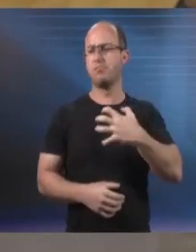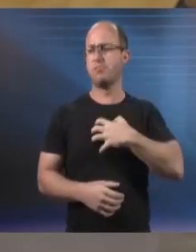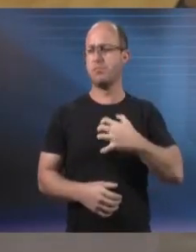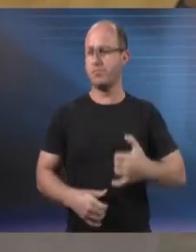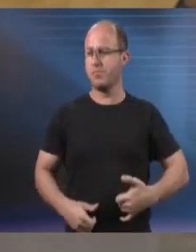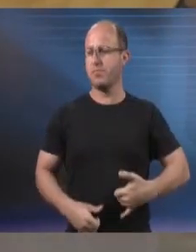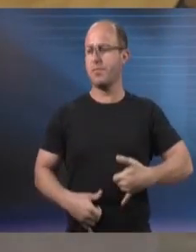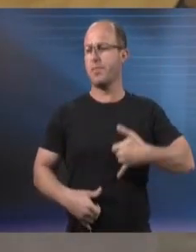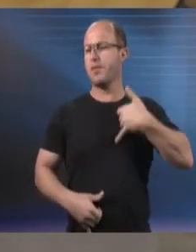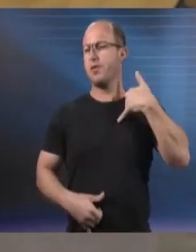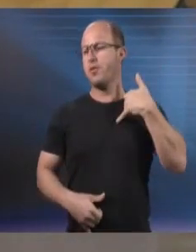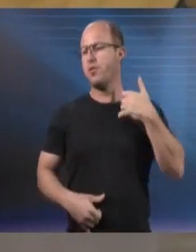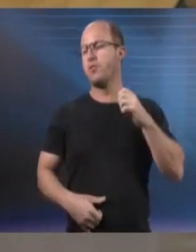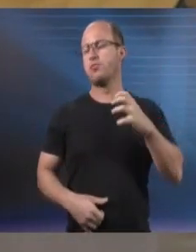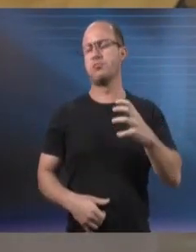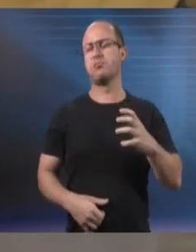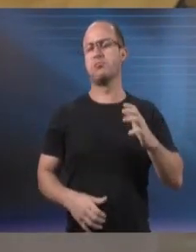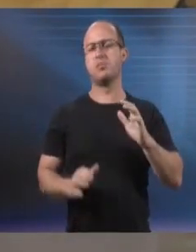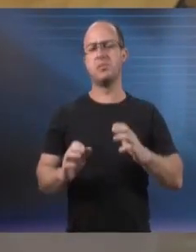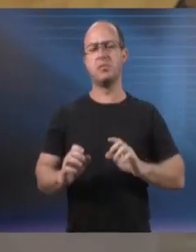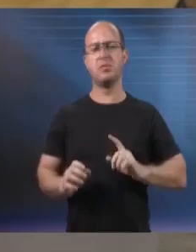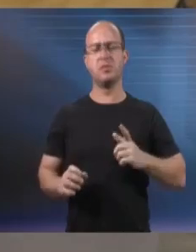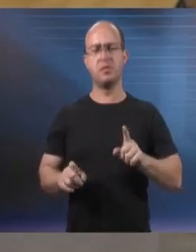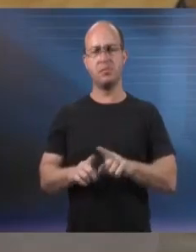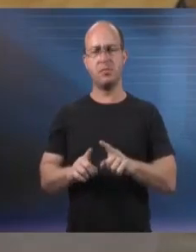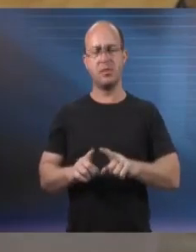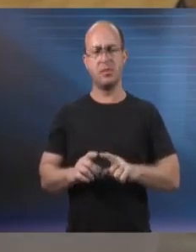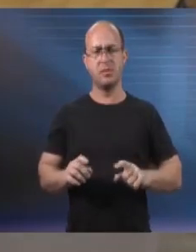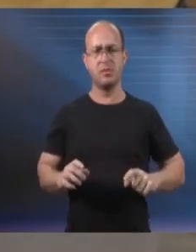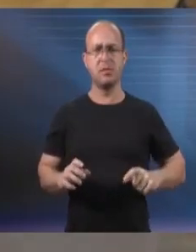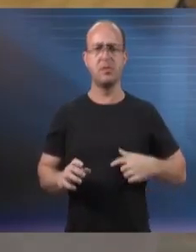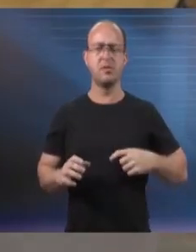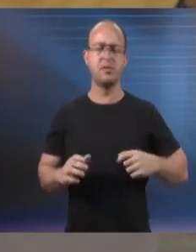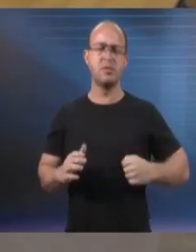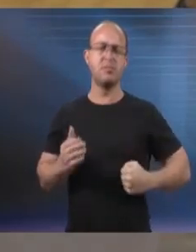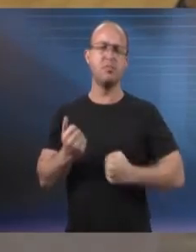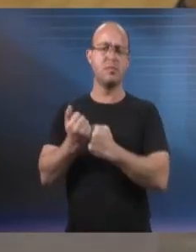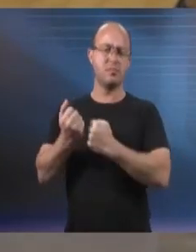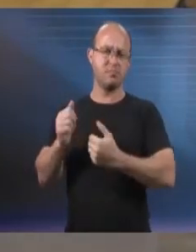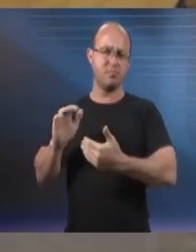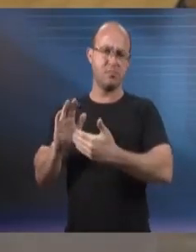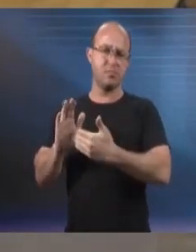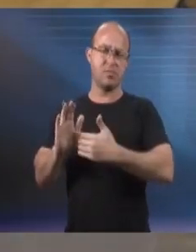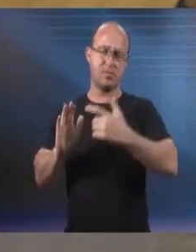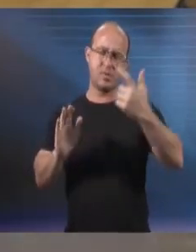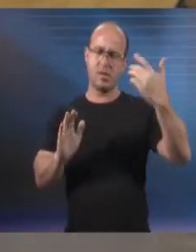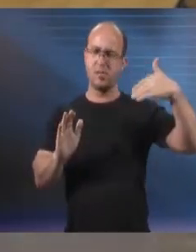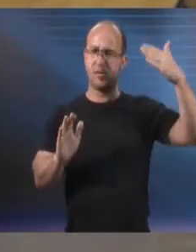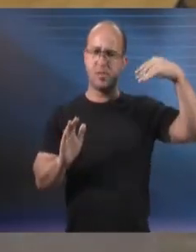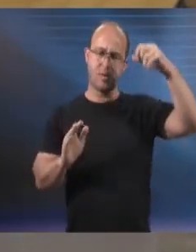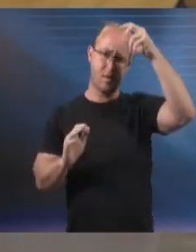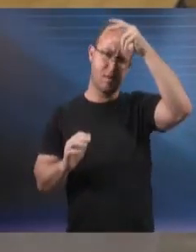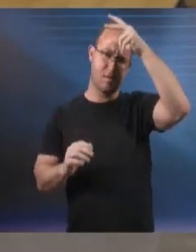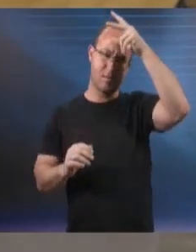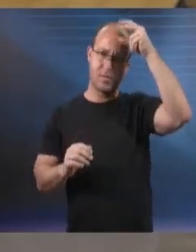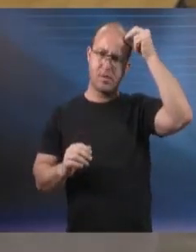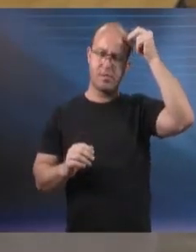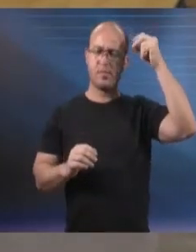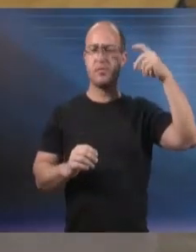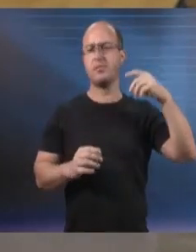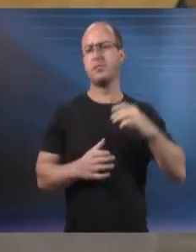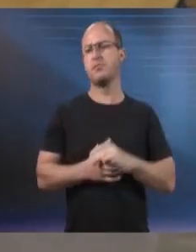orgulho de defender essa proposta desde a época em que ainda era prefeito do município de